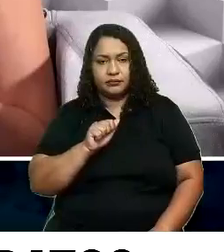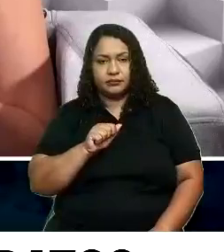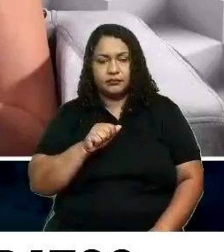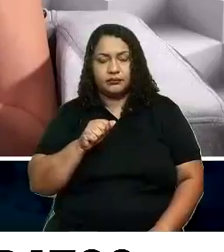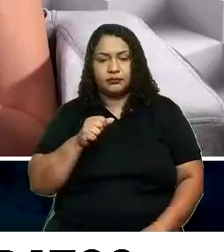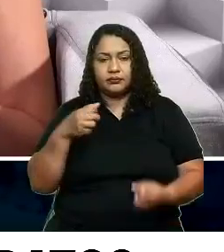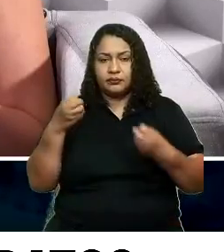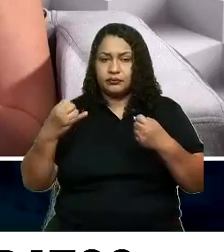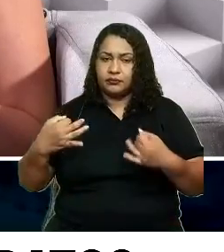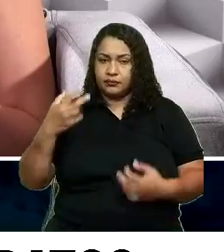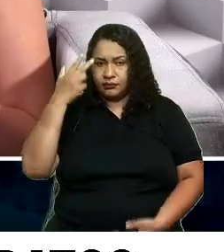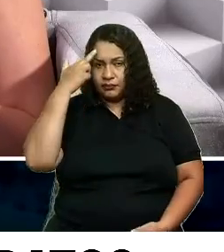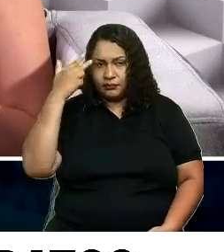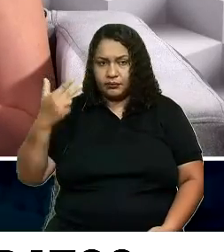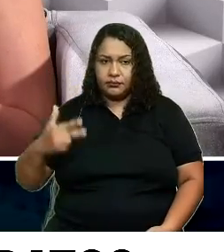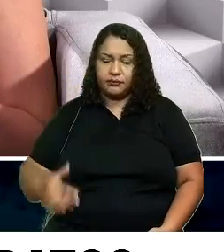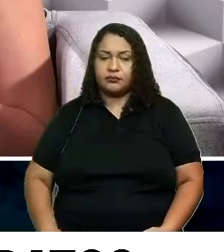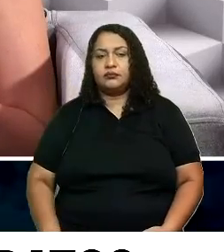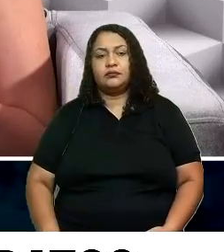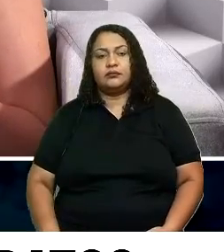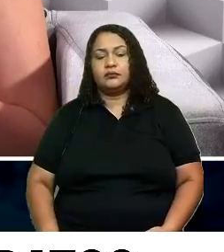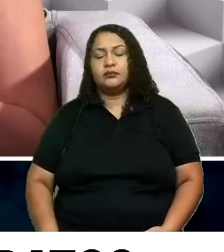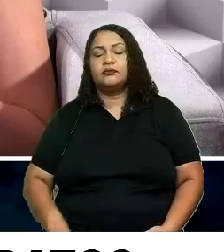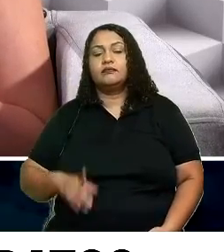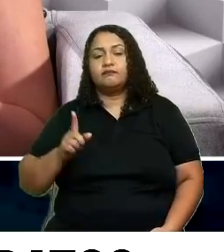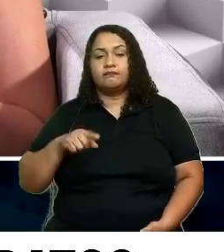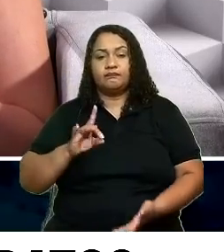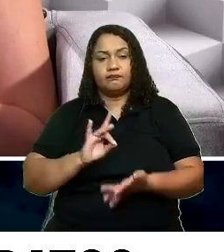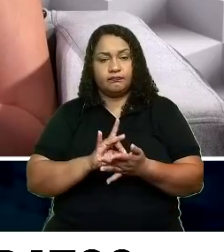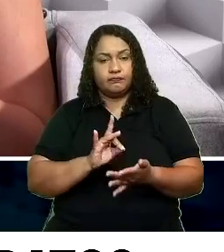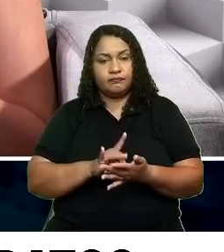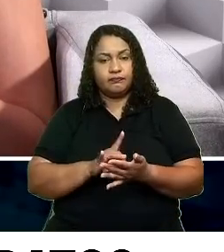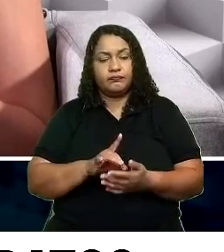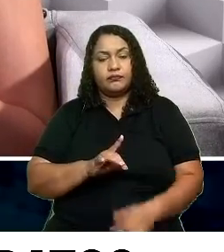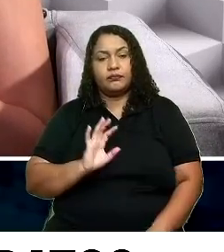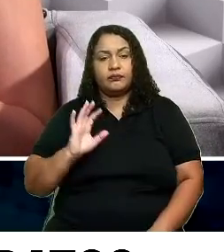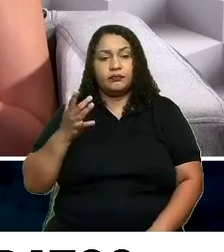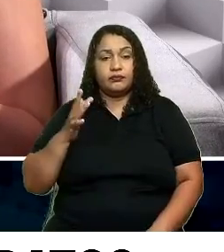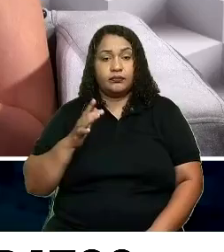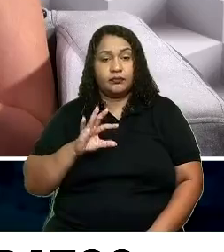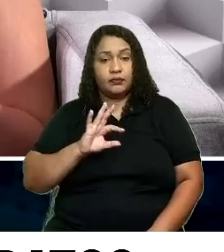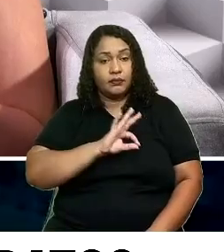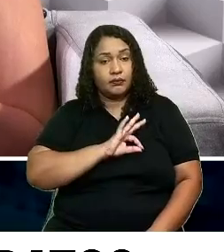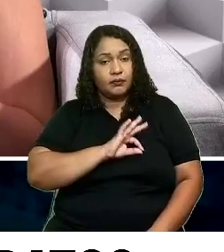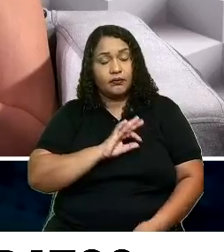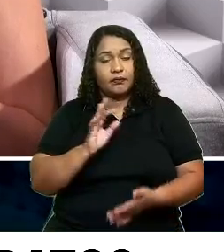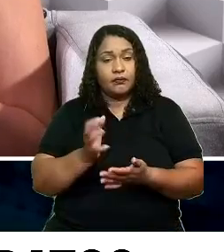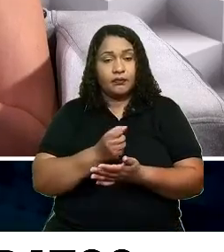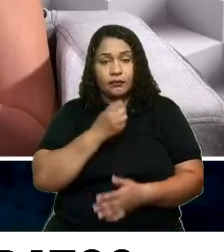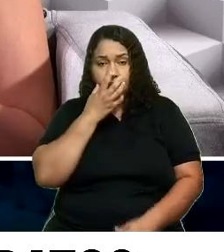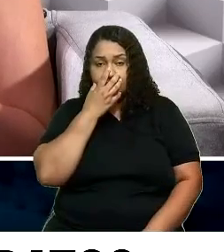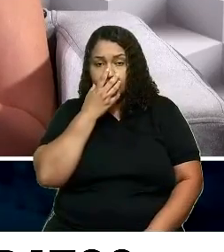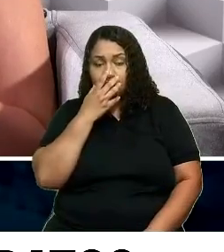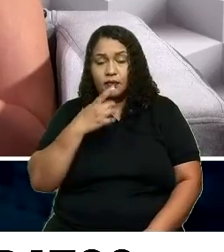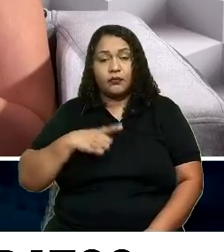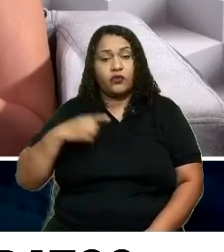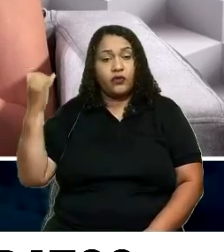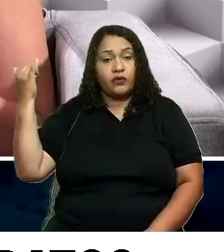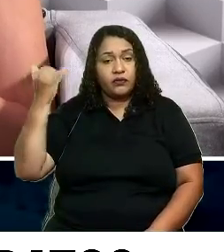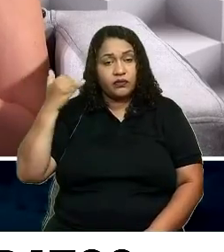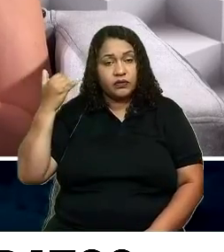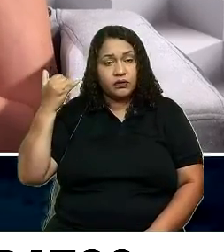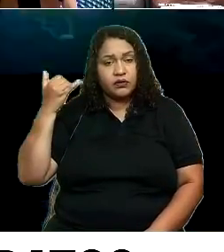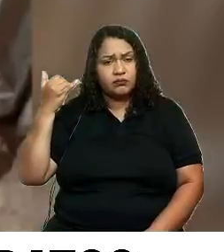tela já vamos contar essa história aqui para o pessoal de casa isso mesmo ano que o resgate foi feito pela Polícia Civil que